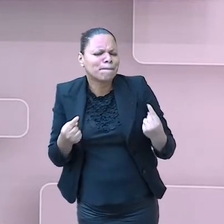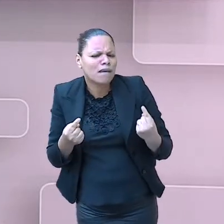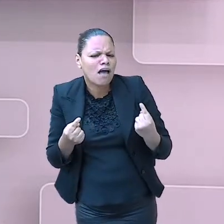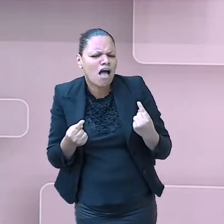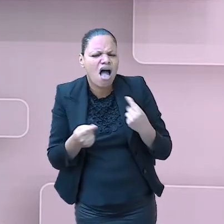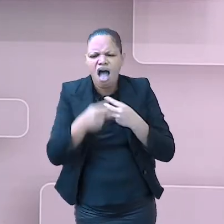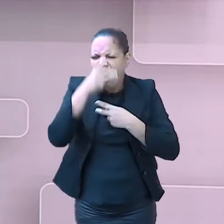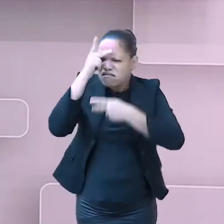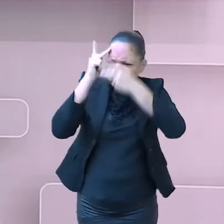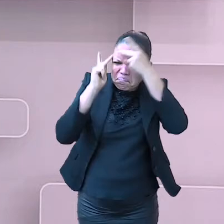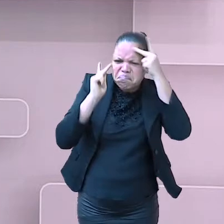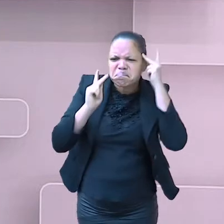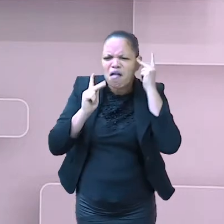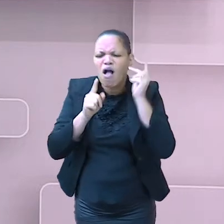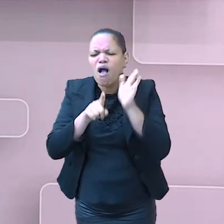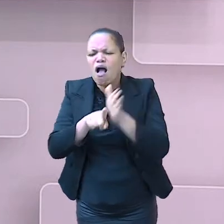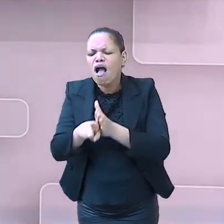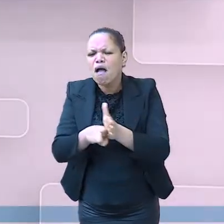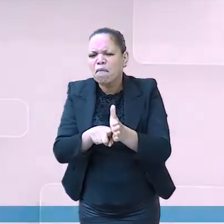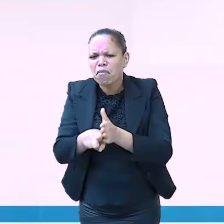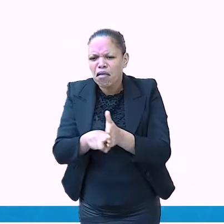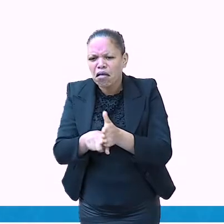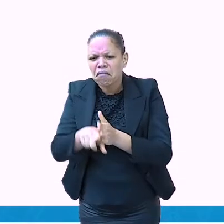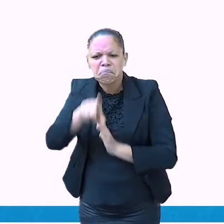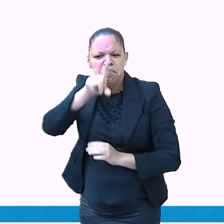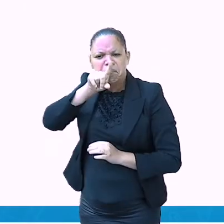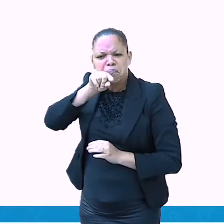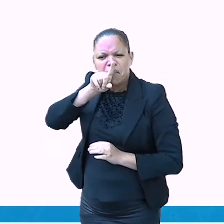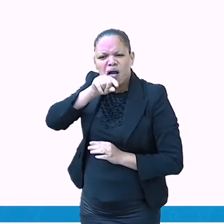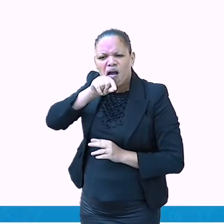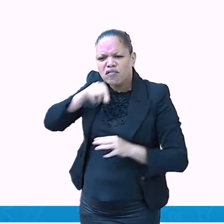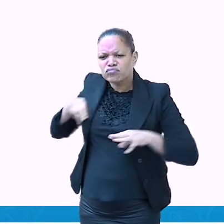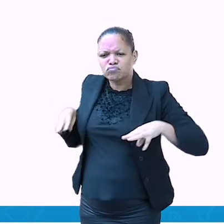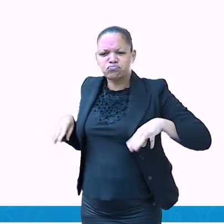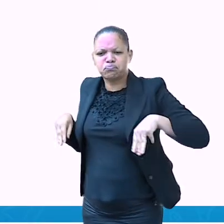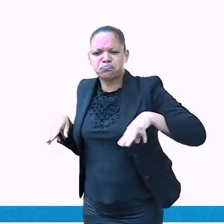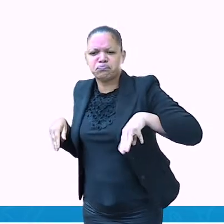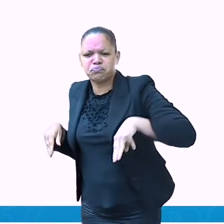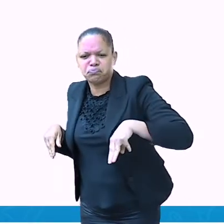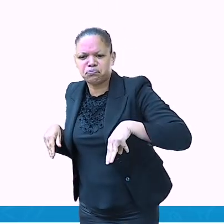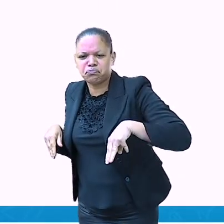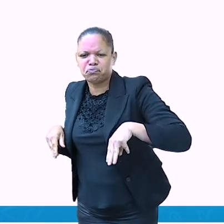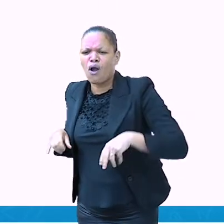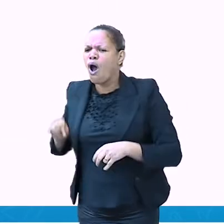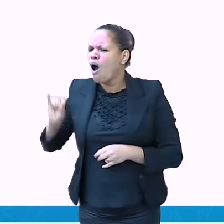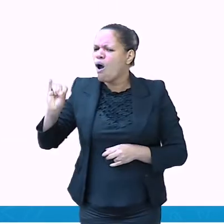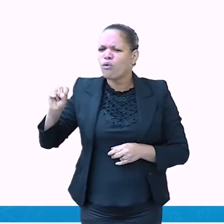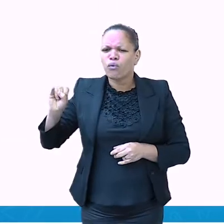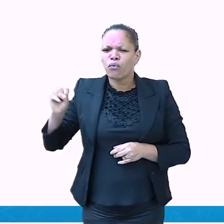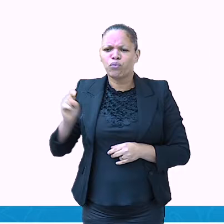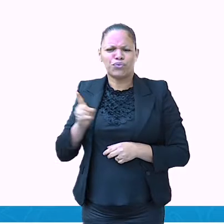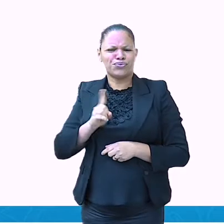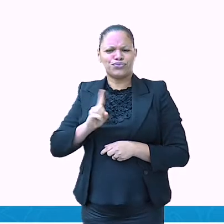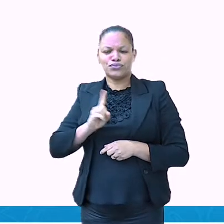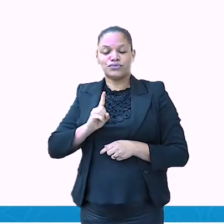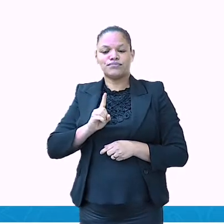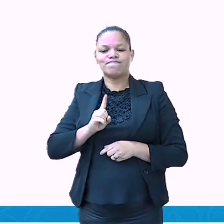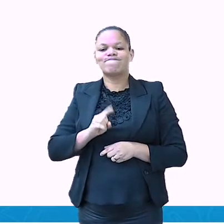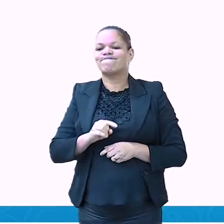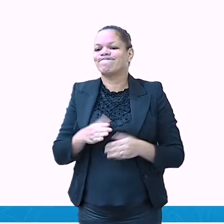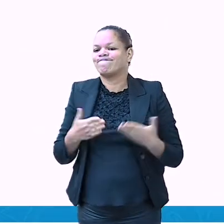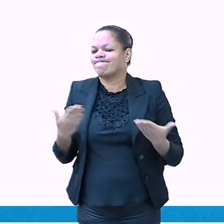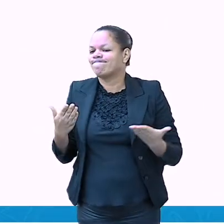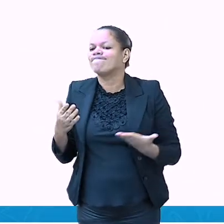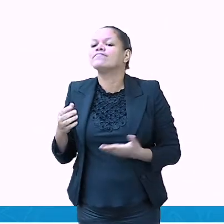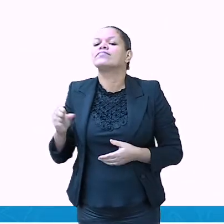é verdade, o pássaro ele não possui bexiga para que ele fique mais leve para o caso, né,